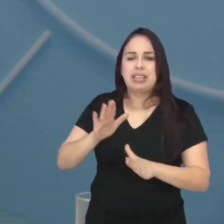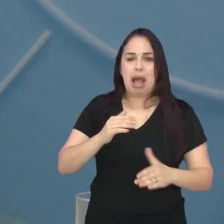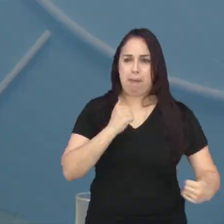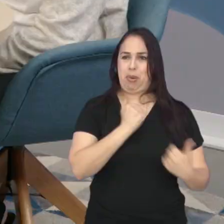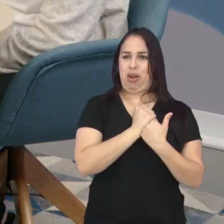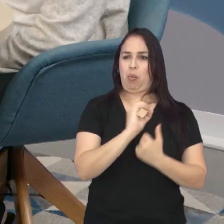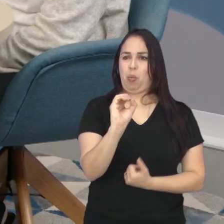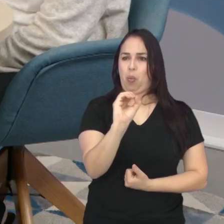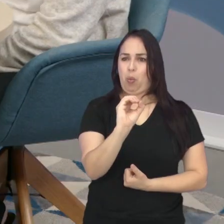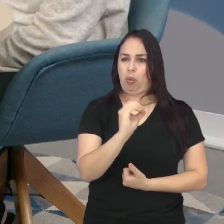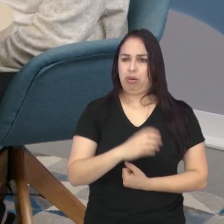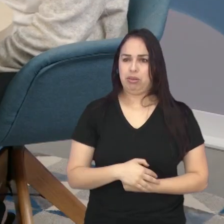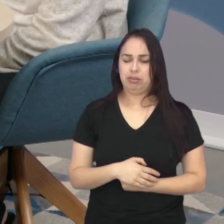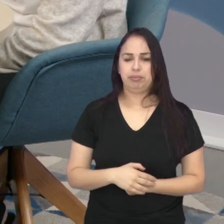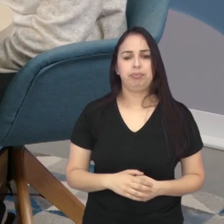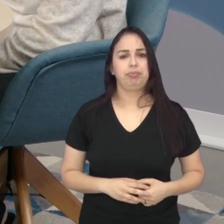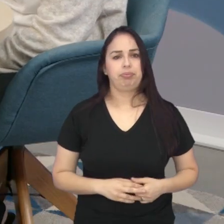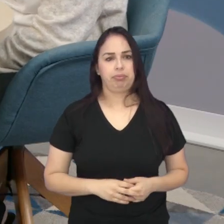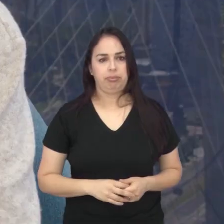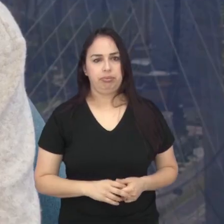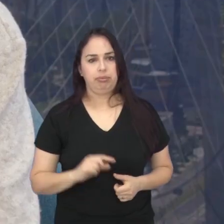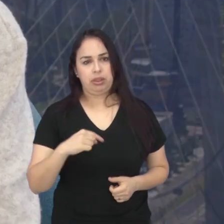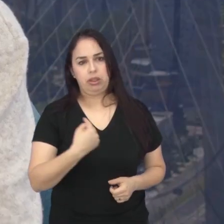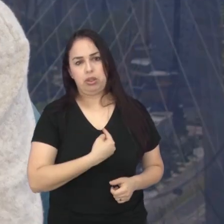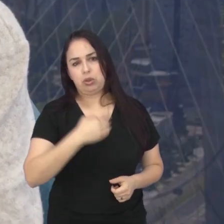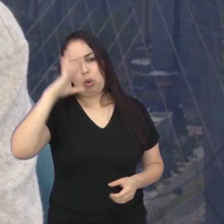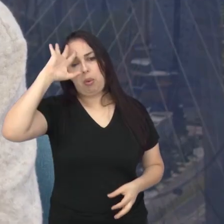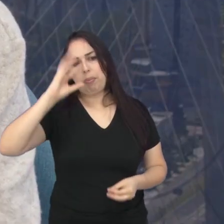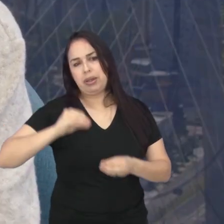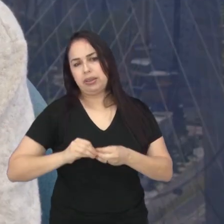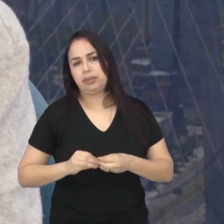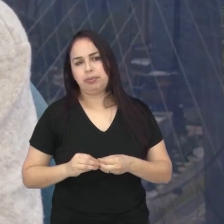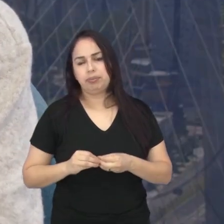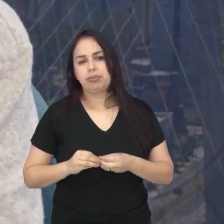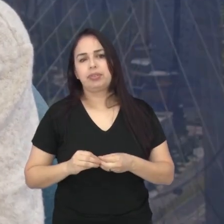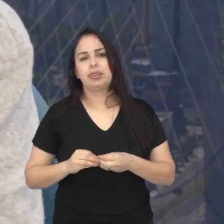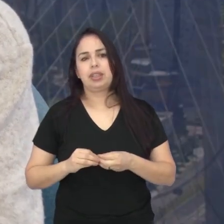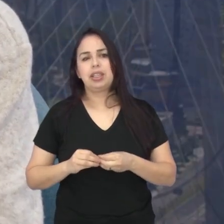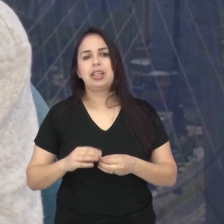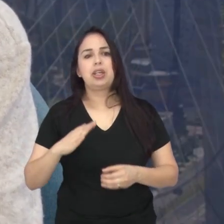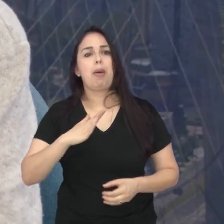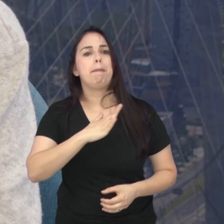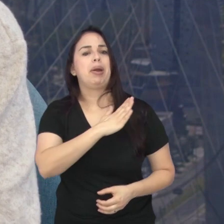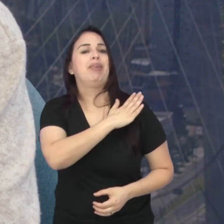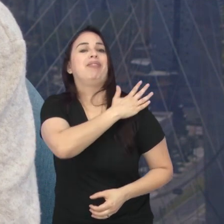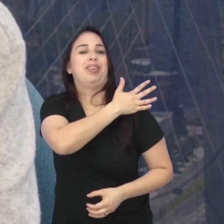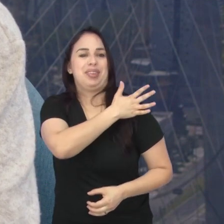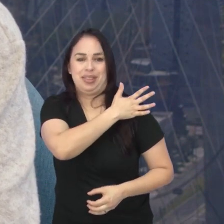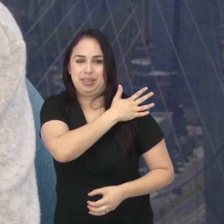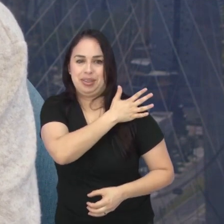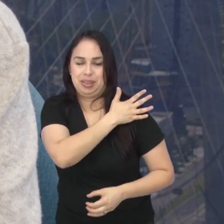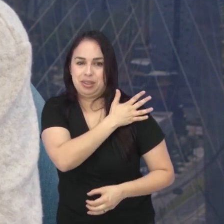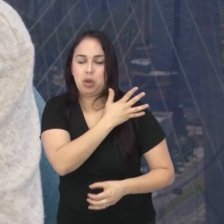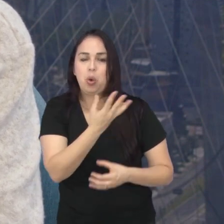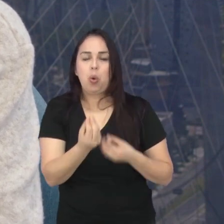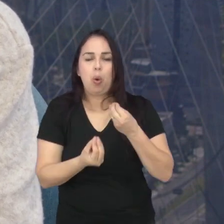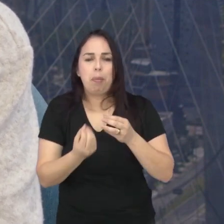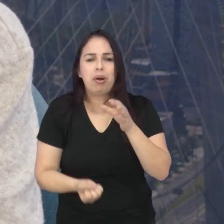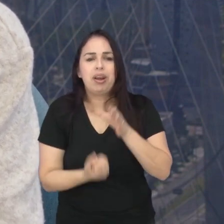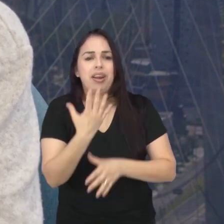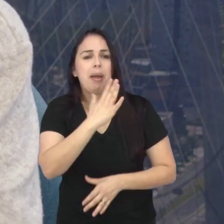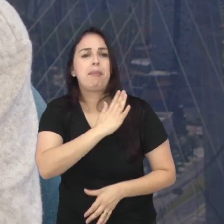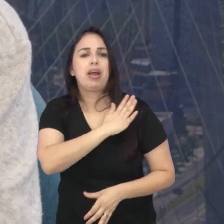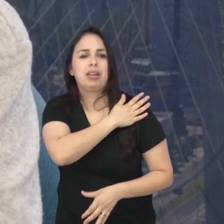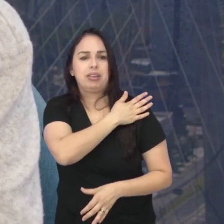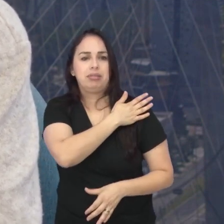Larissa? Então, é interessante que a gente também compreenda como que esse tipo de preconceito é formado, né? Que é